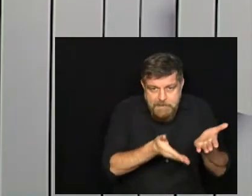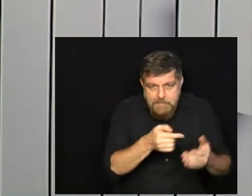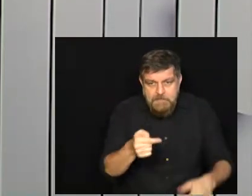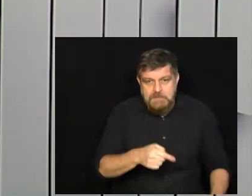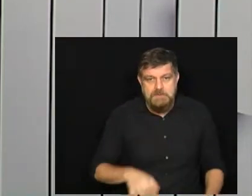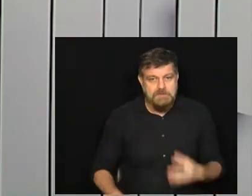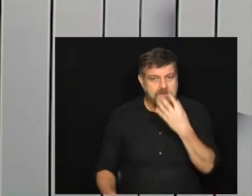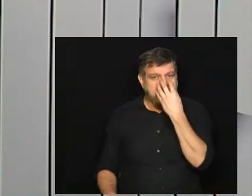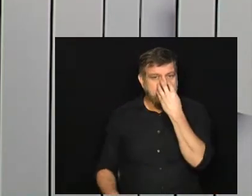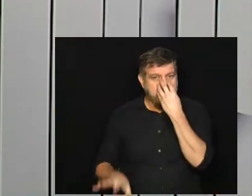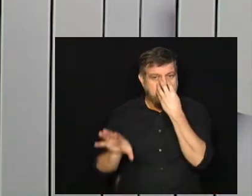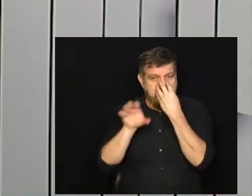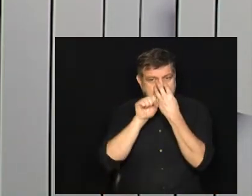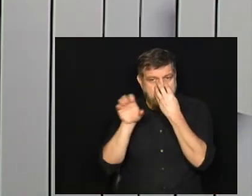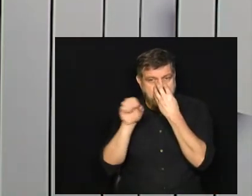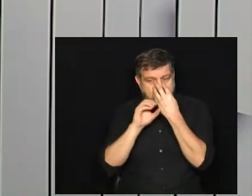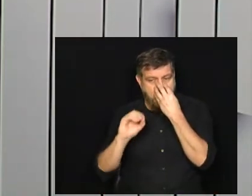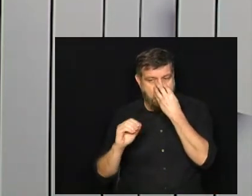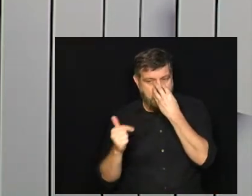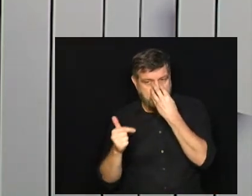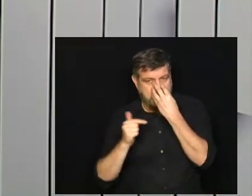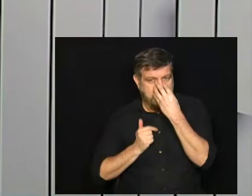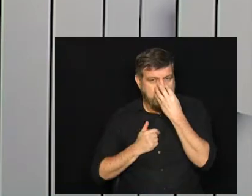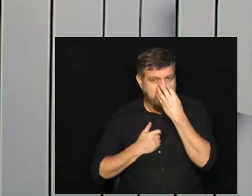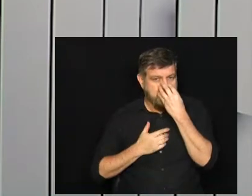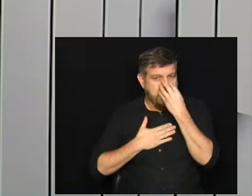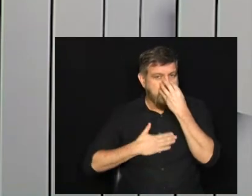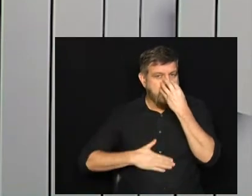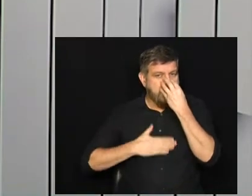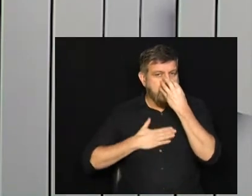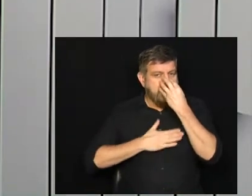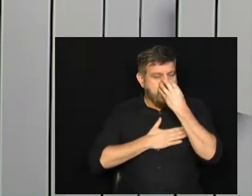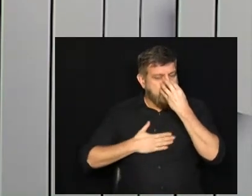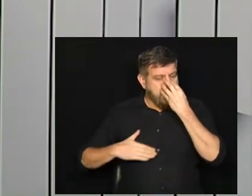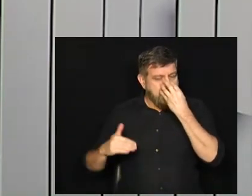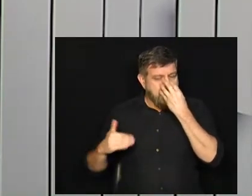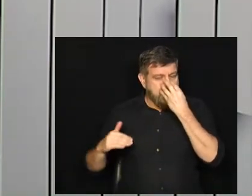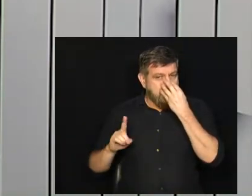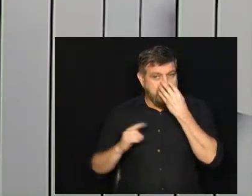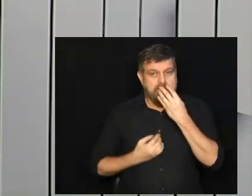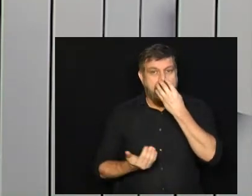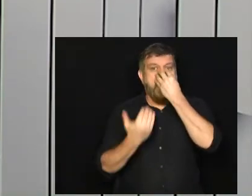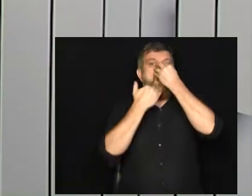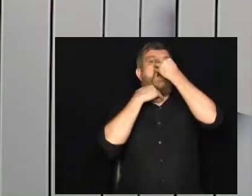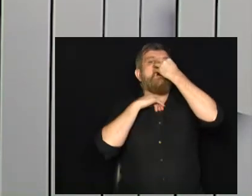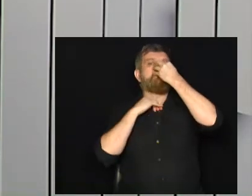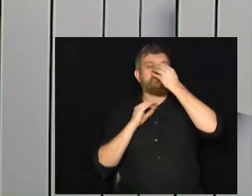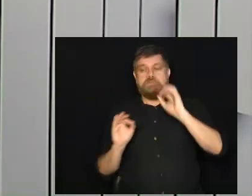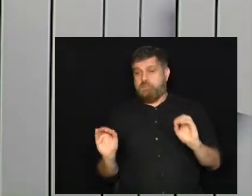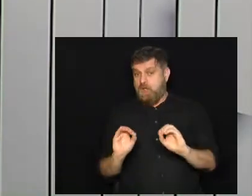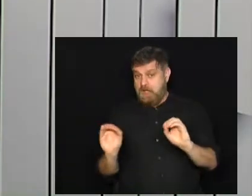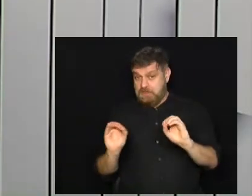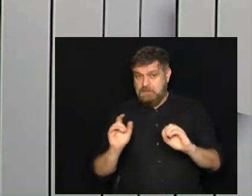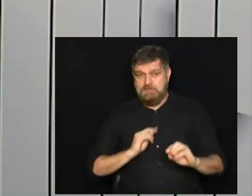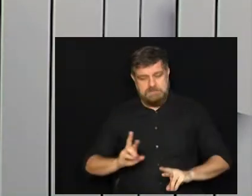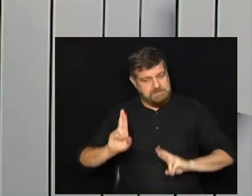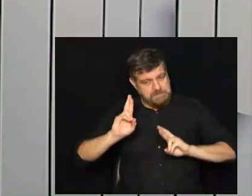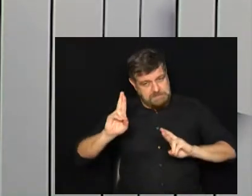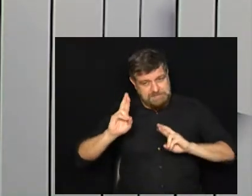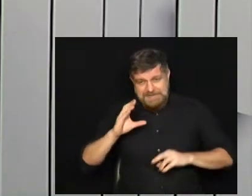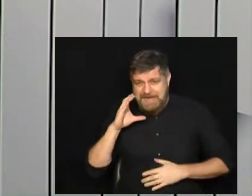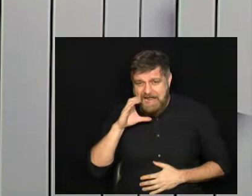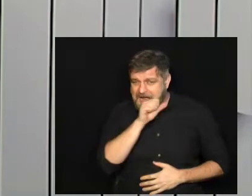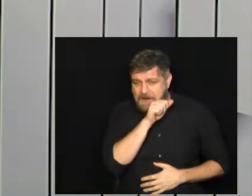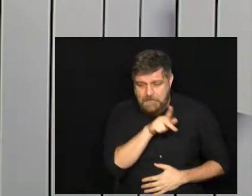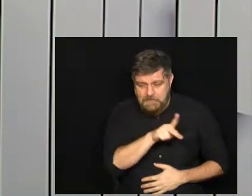com máscara de oxigênio para ficar mais confortável, mas não está entubado. Então a gente espera que o quanto antes